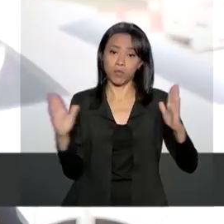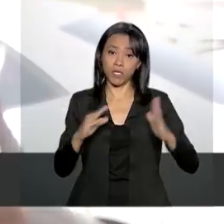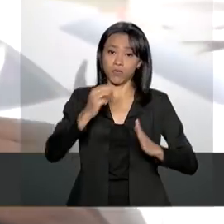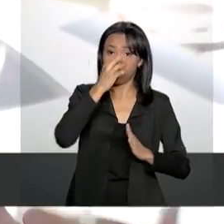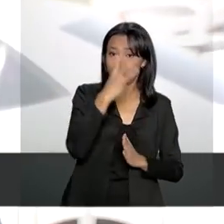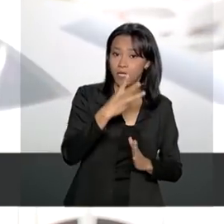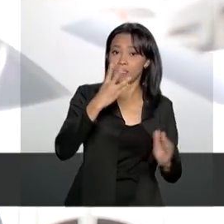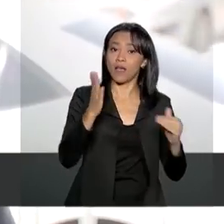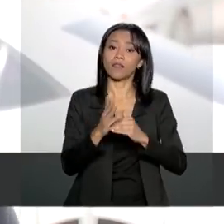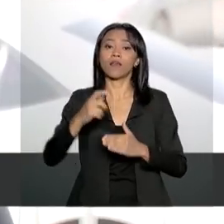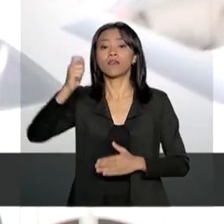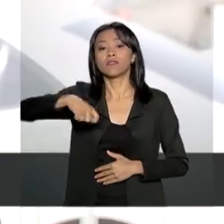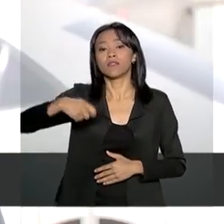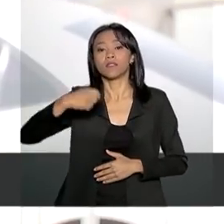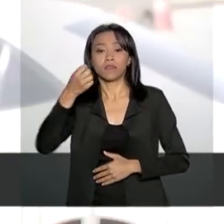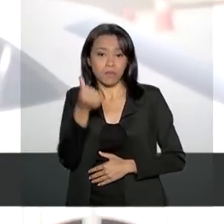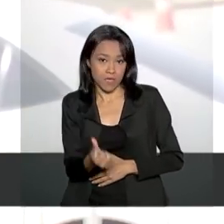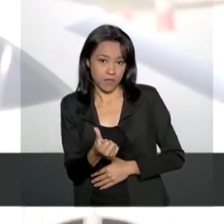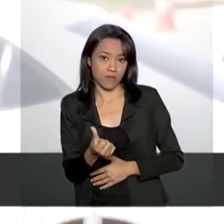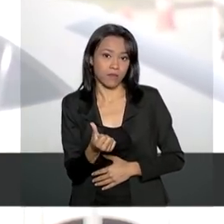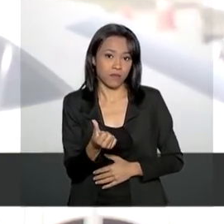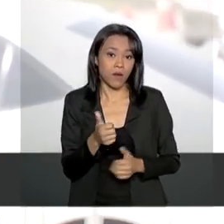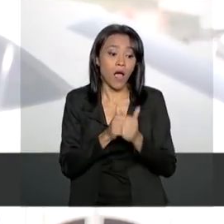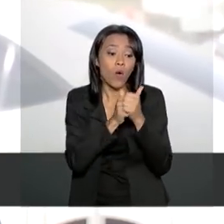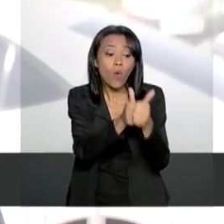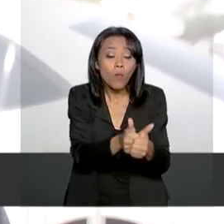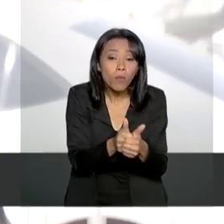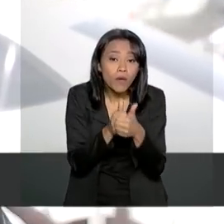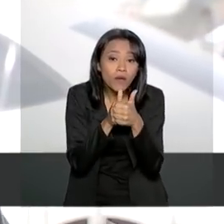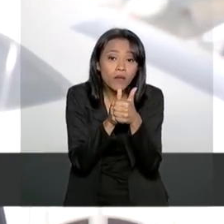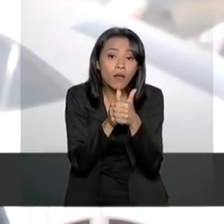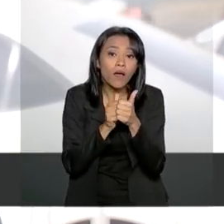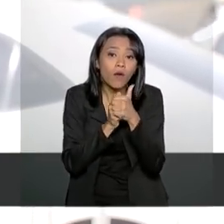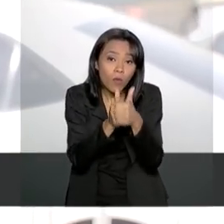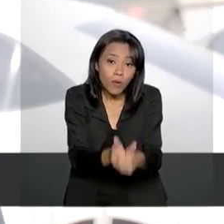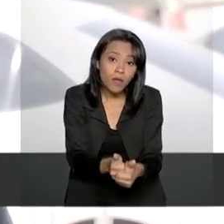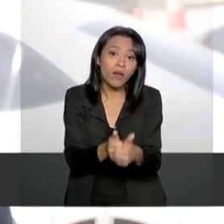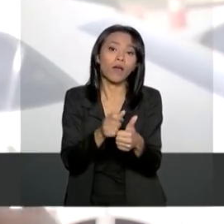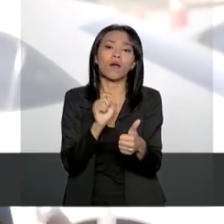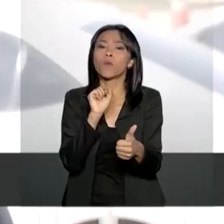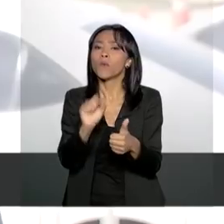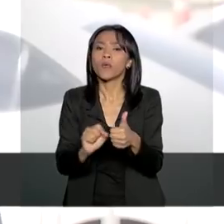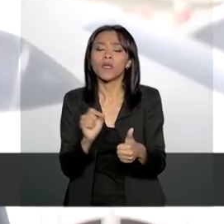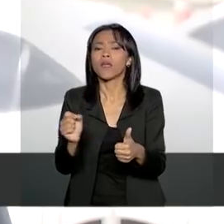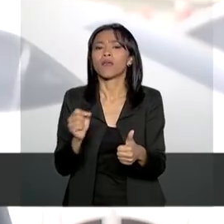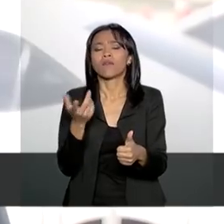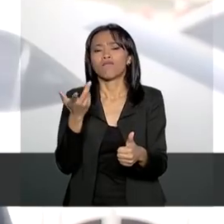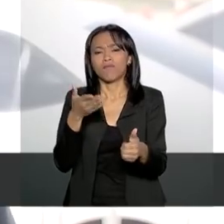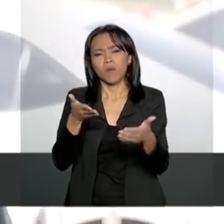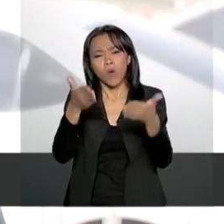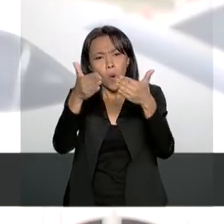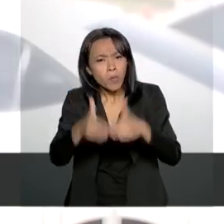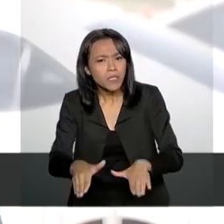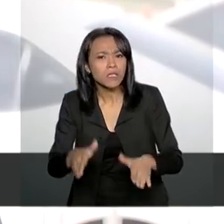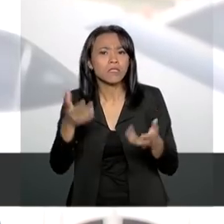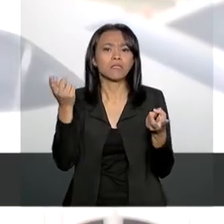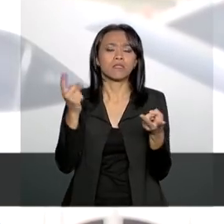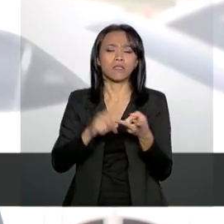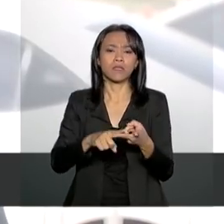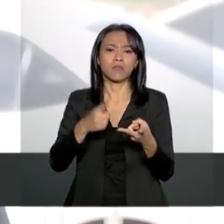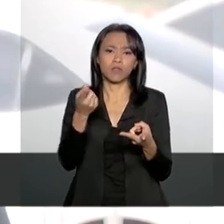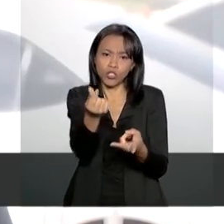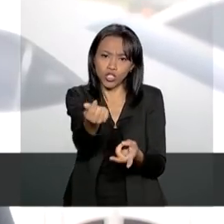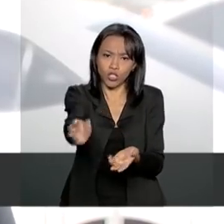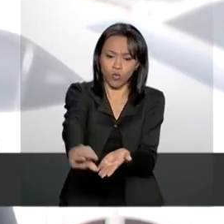para acompanhar o processo, enfim, de indenização e de assistência jurídica para assistência